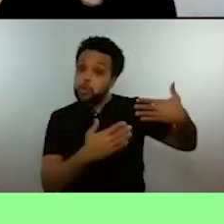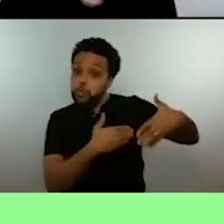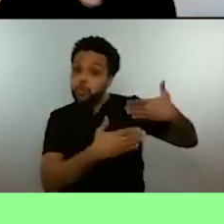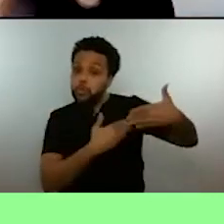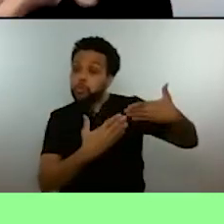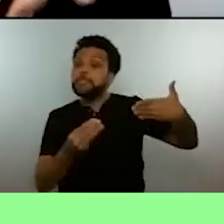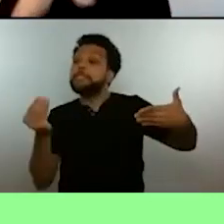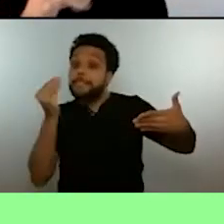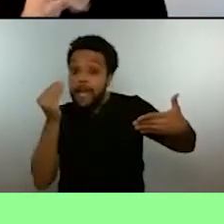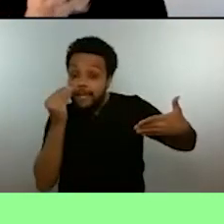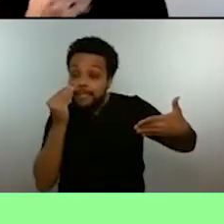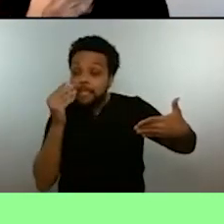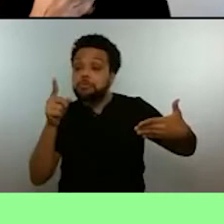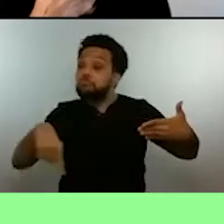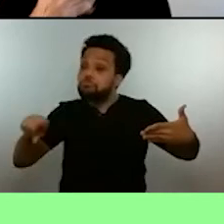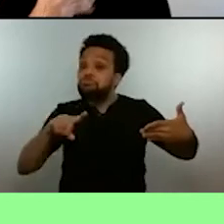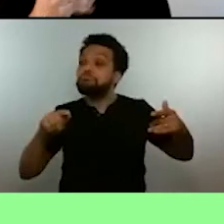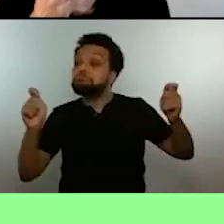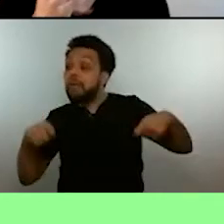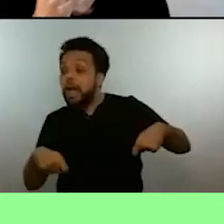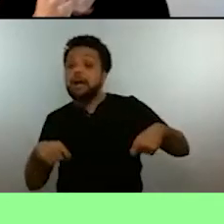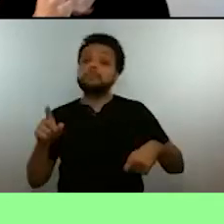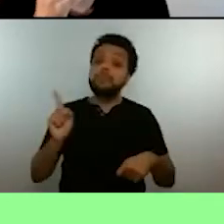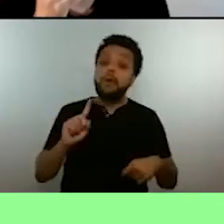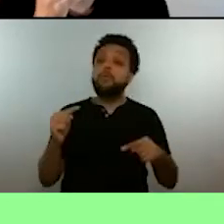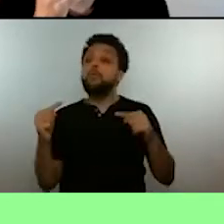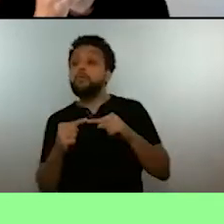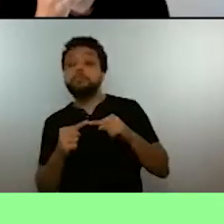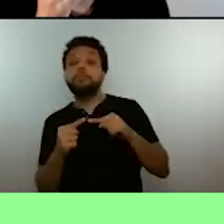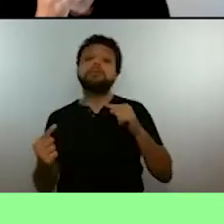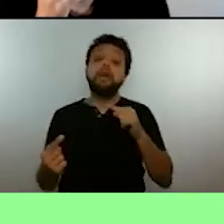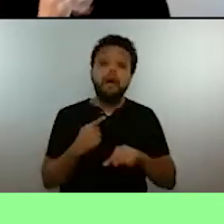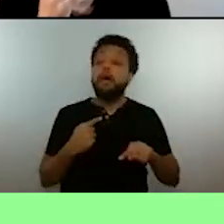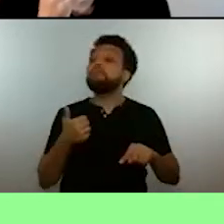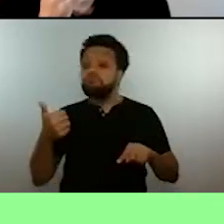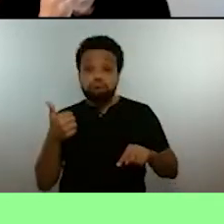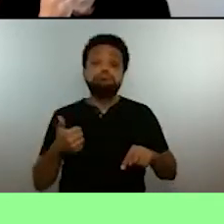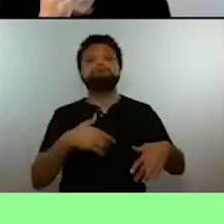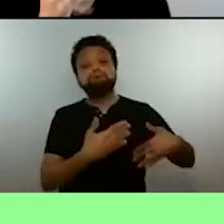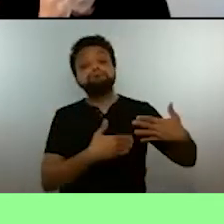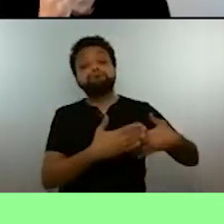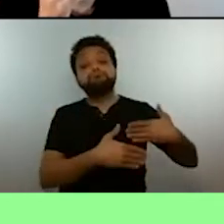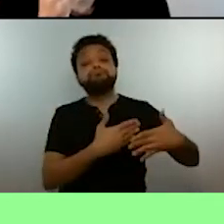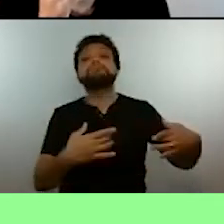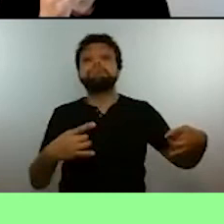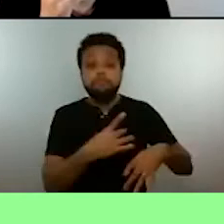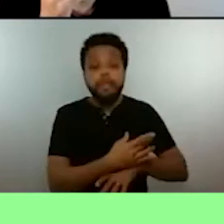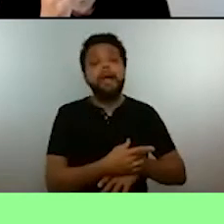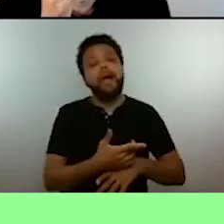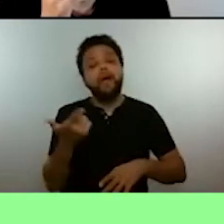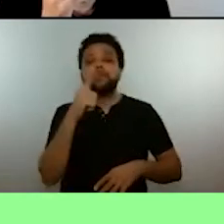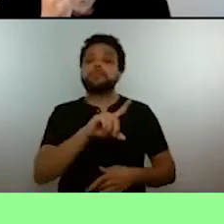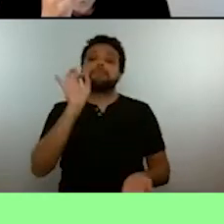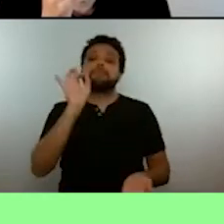usável junto dessas pessoas, né? E aí sim a gente consegue ter a acessibilidade digital, realmente